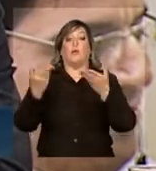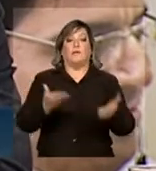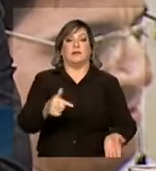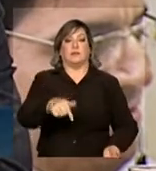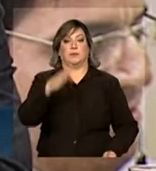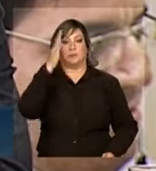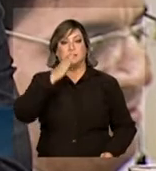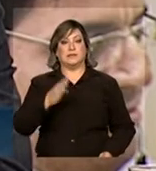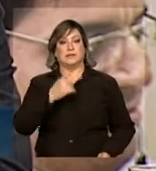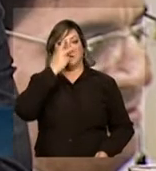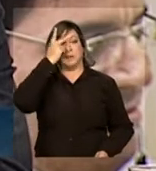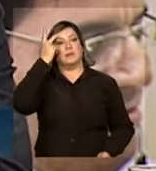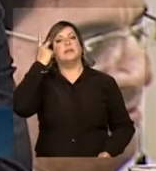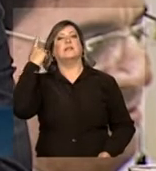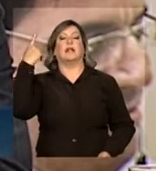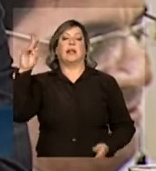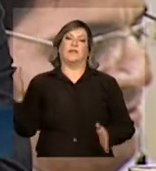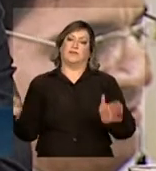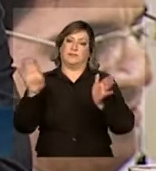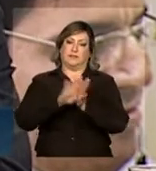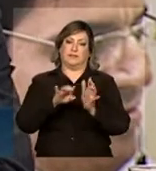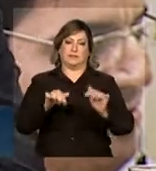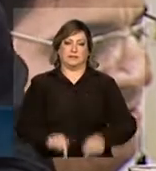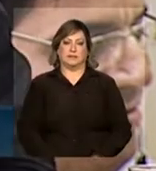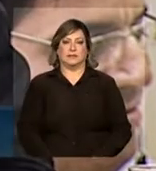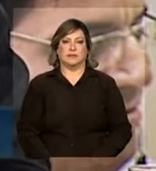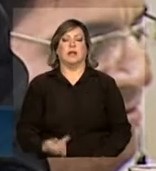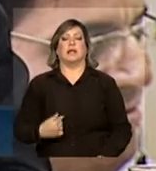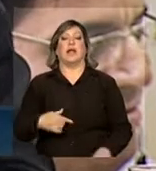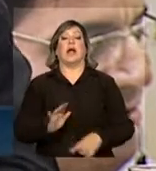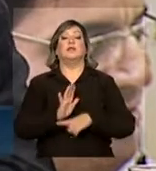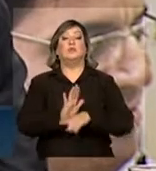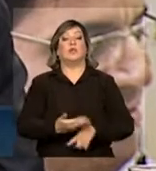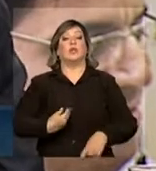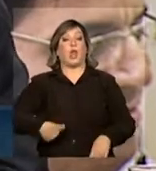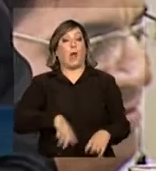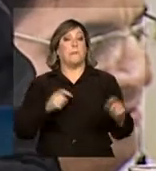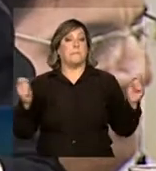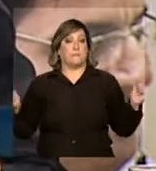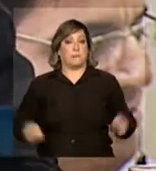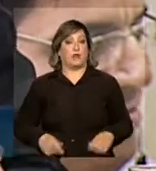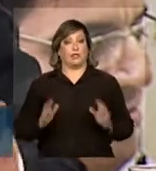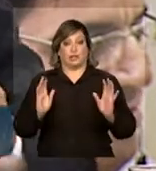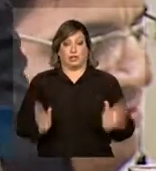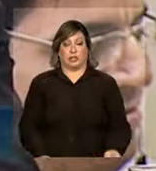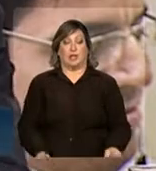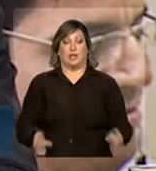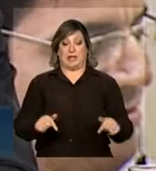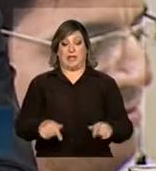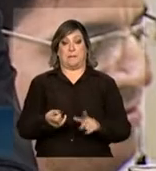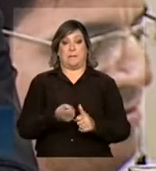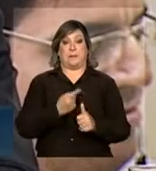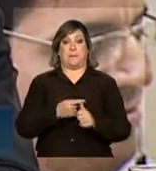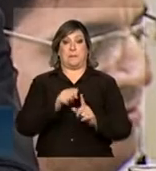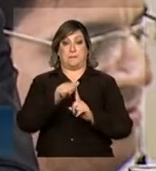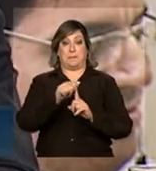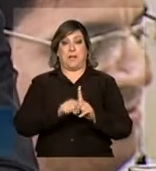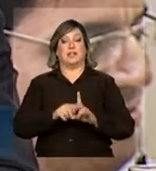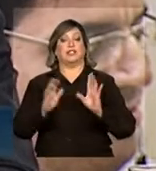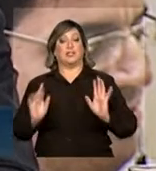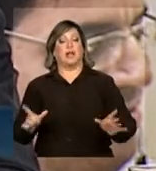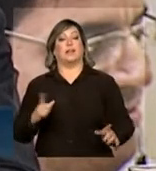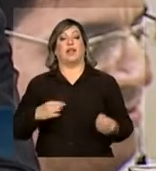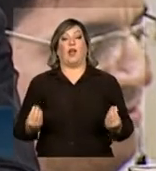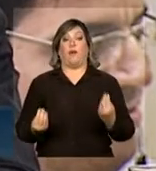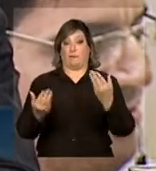humanitárias eh que permitir que nós possamos já nesse primeiro mês eh poder